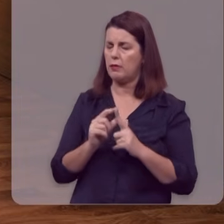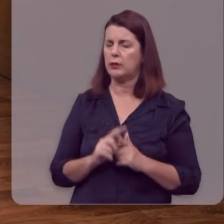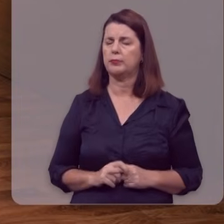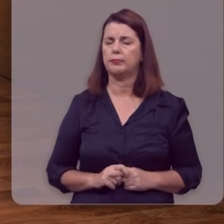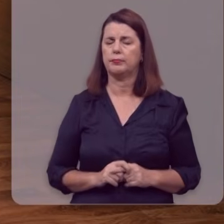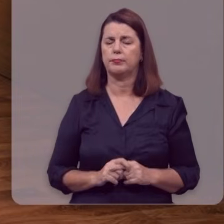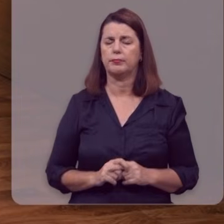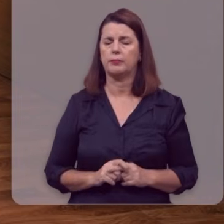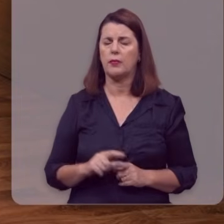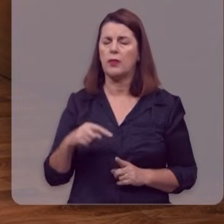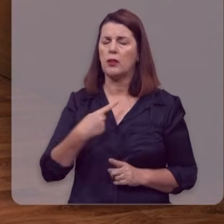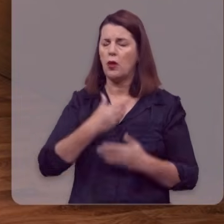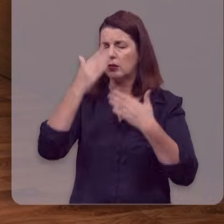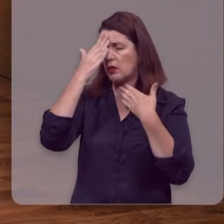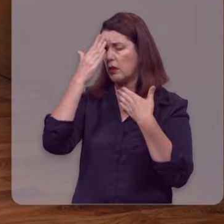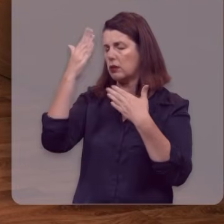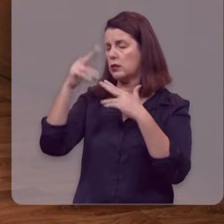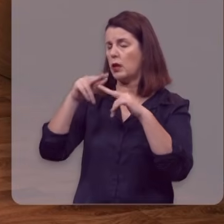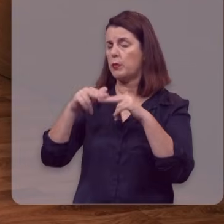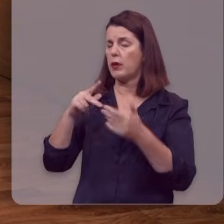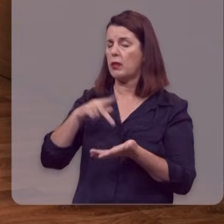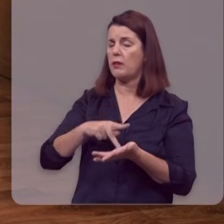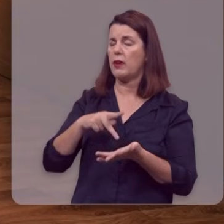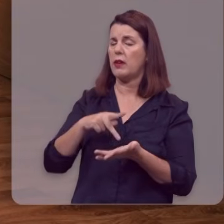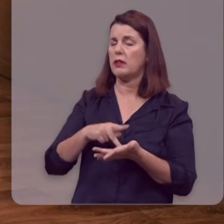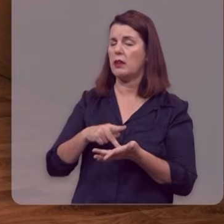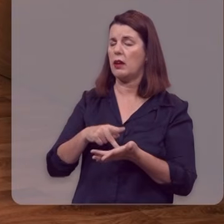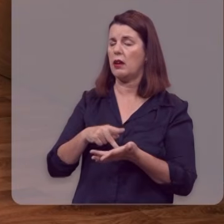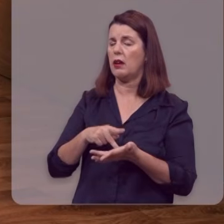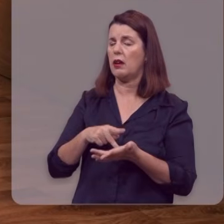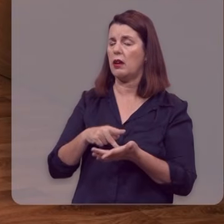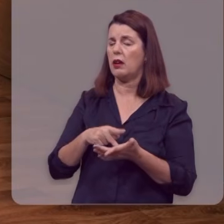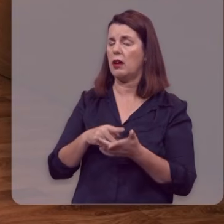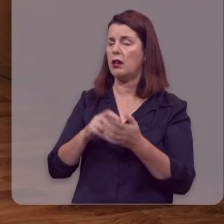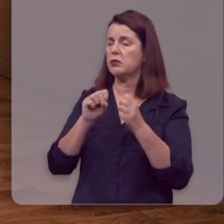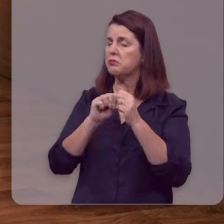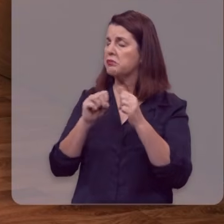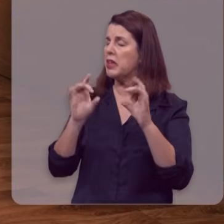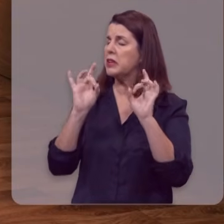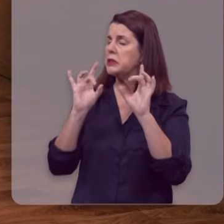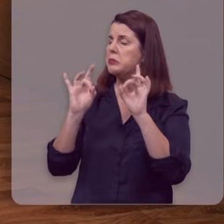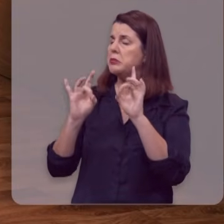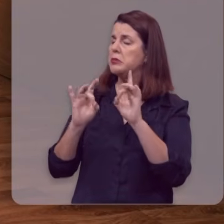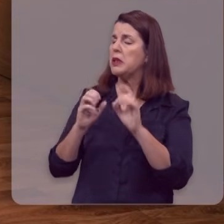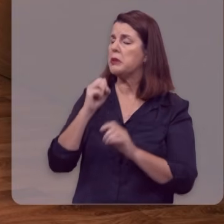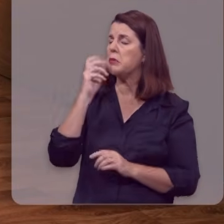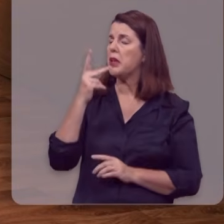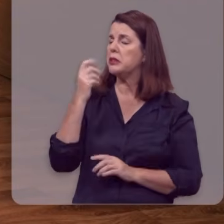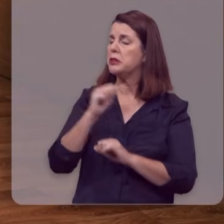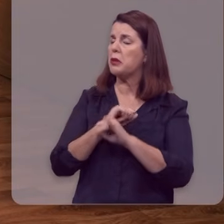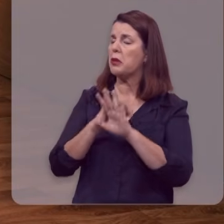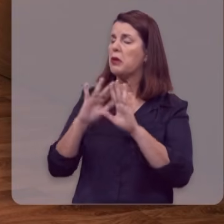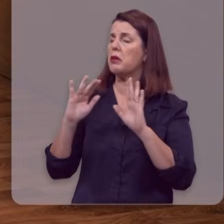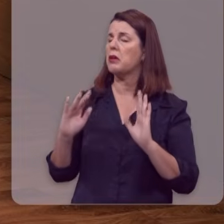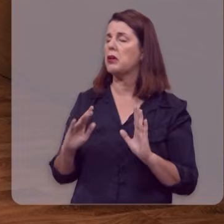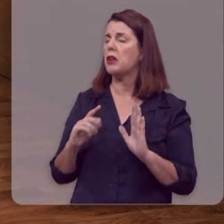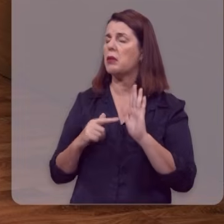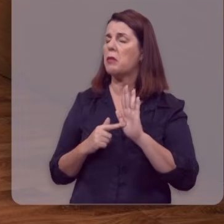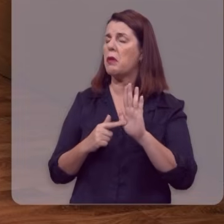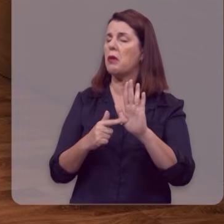palavra, nossa gratidão por esta verdade magna, sublime, bendita e